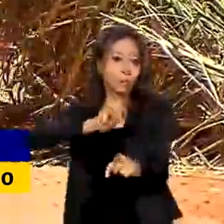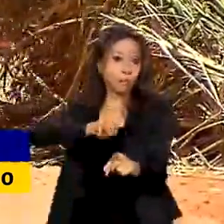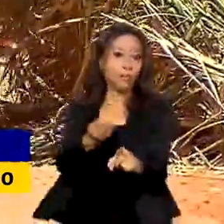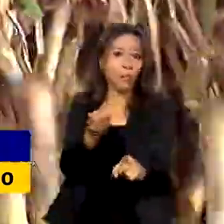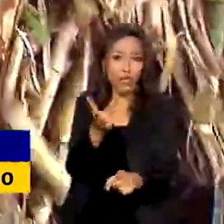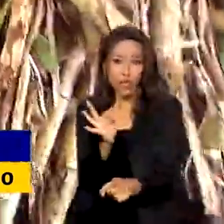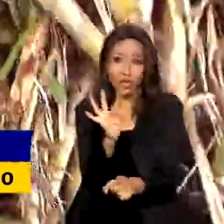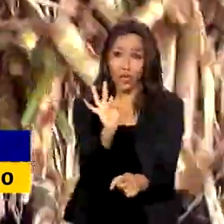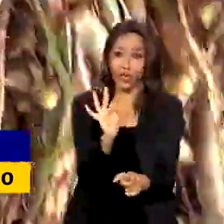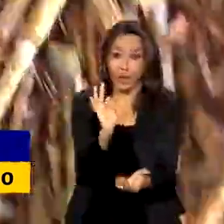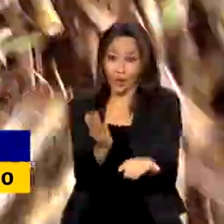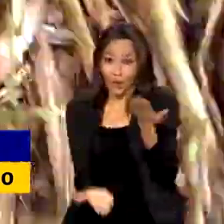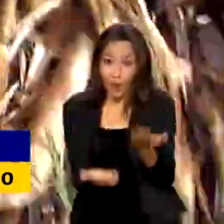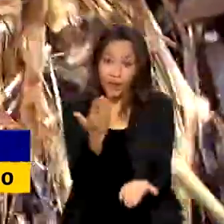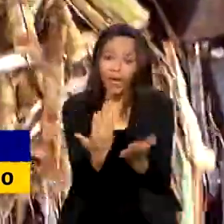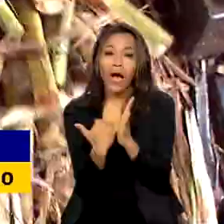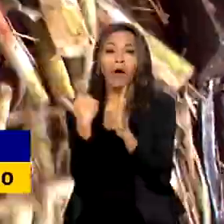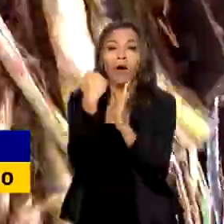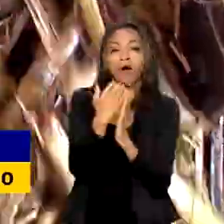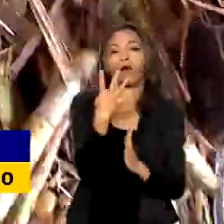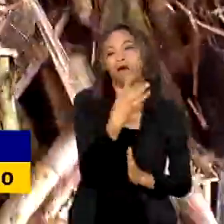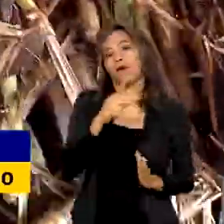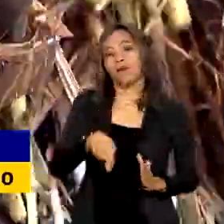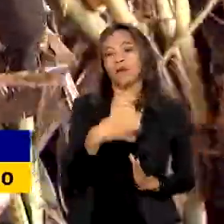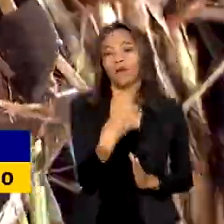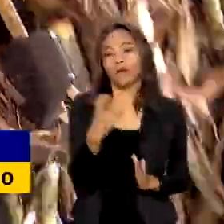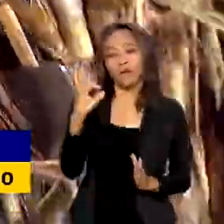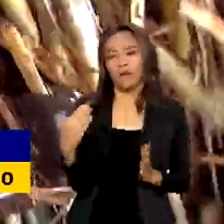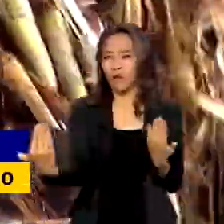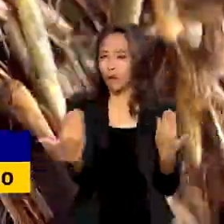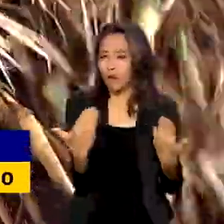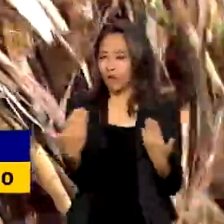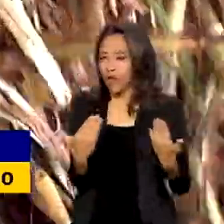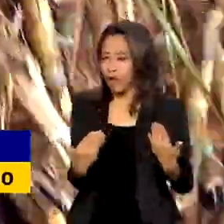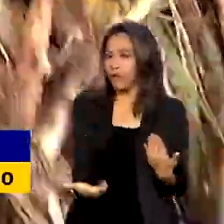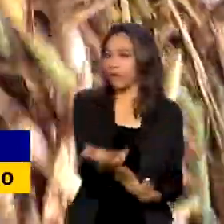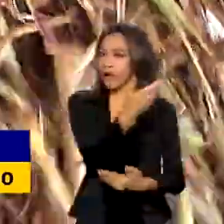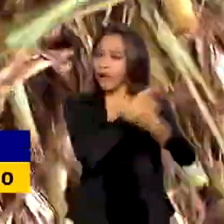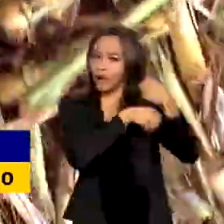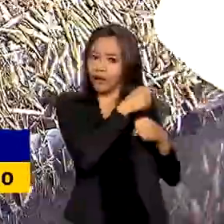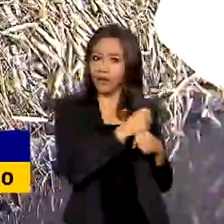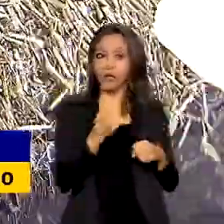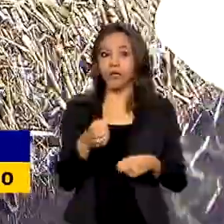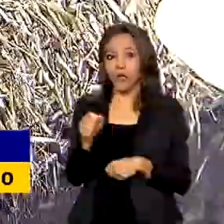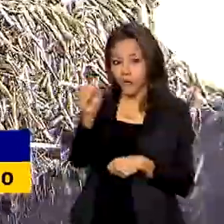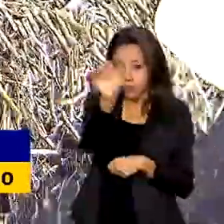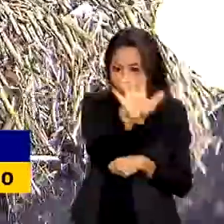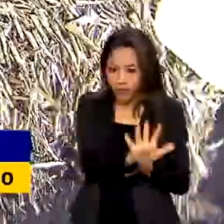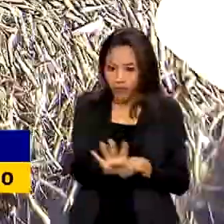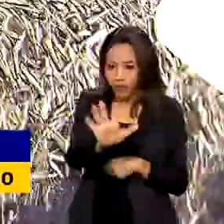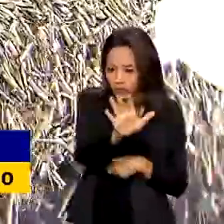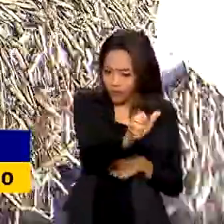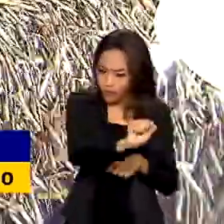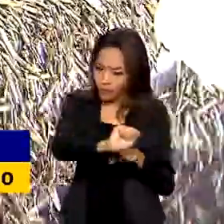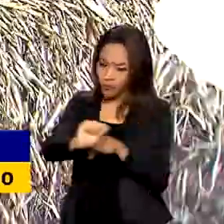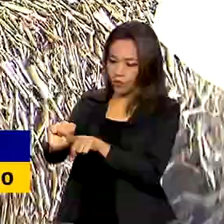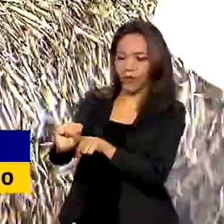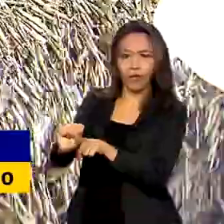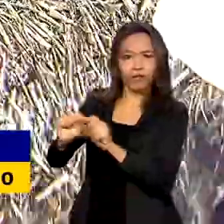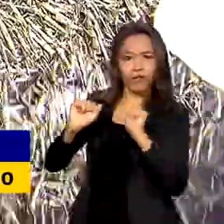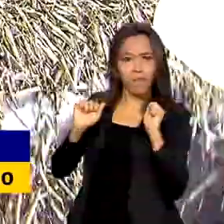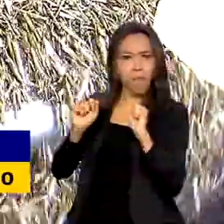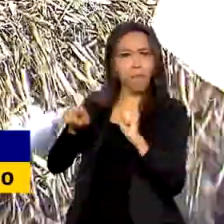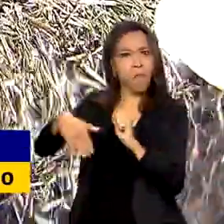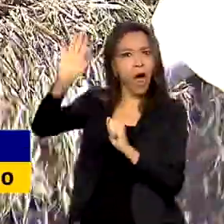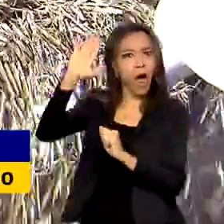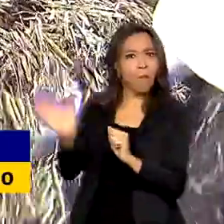de 4,4% em relação a safra anterior a região sudeste concentra a maior produção de acordo com a